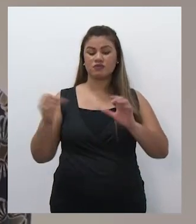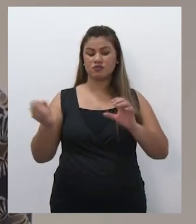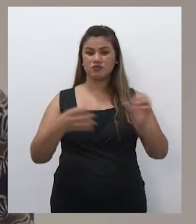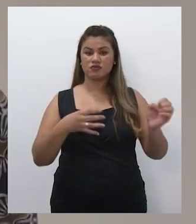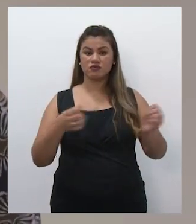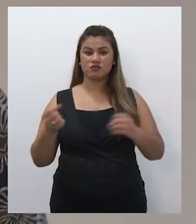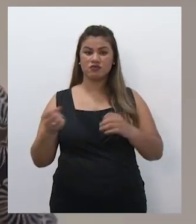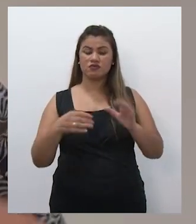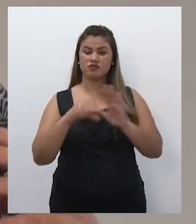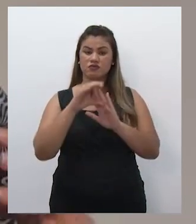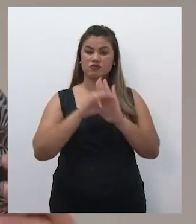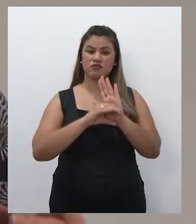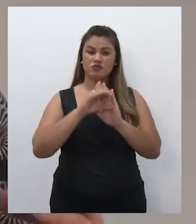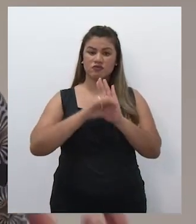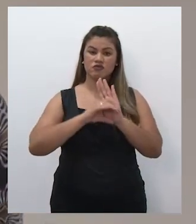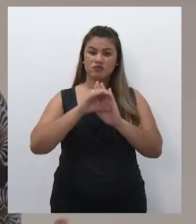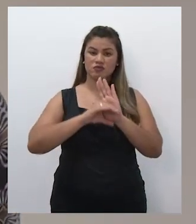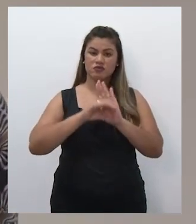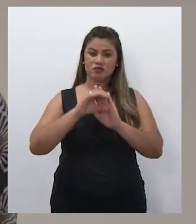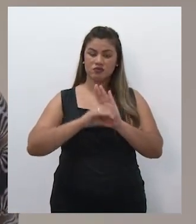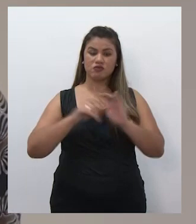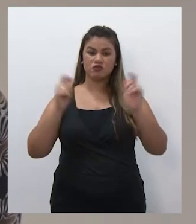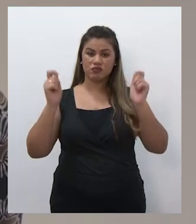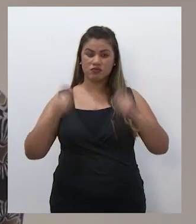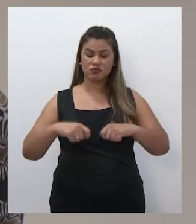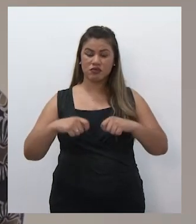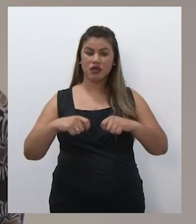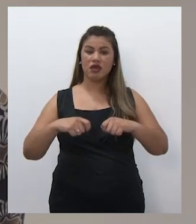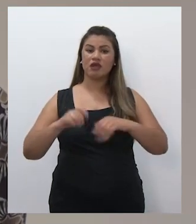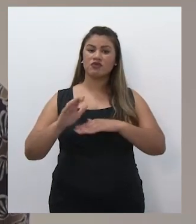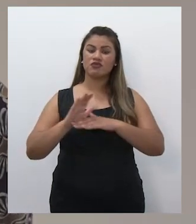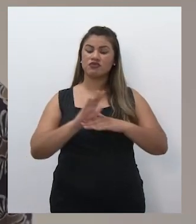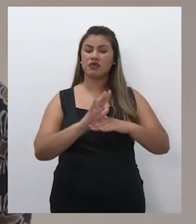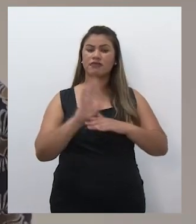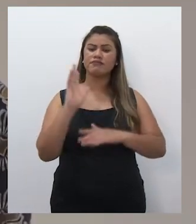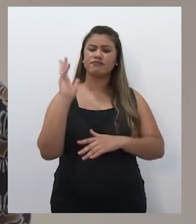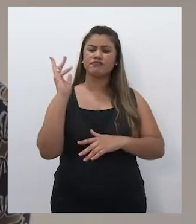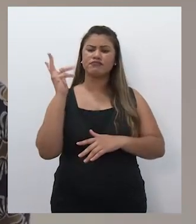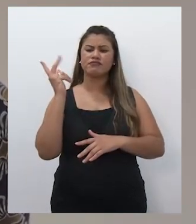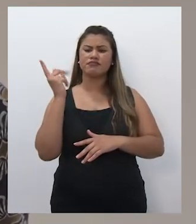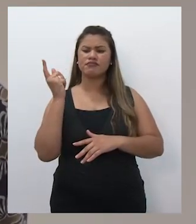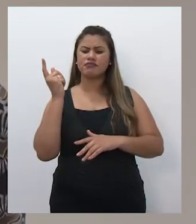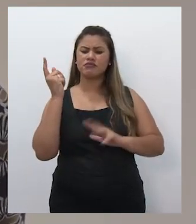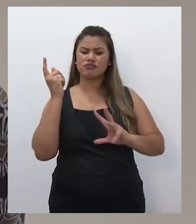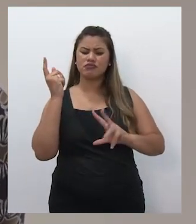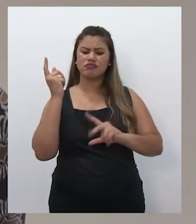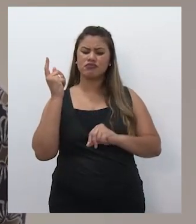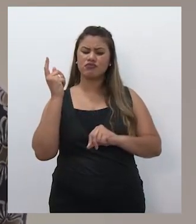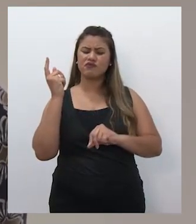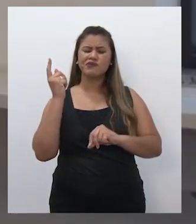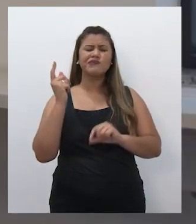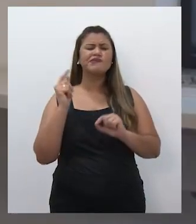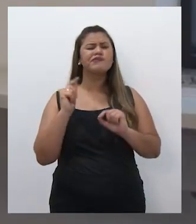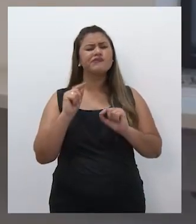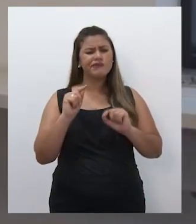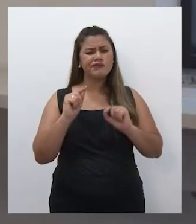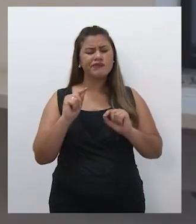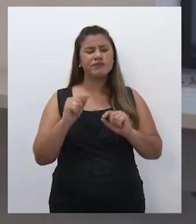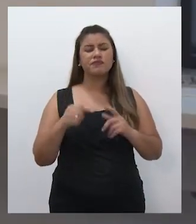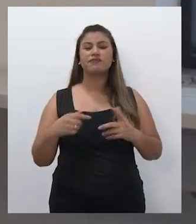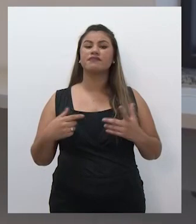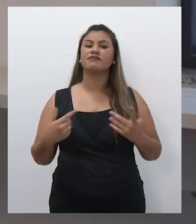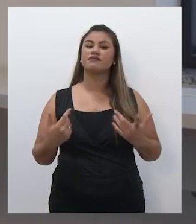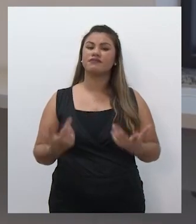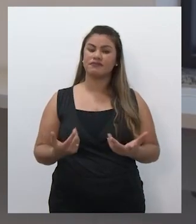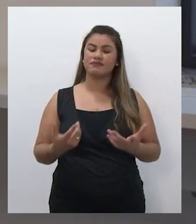possam desenvolver as tais competências gerais. O que são essas competências gerais? Então, são